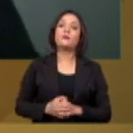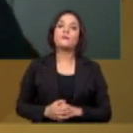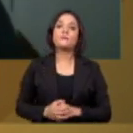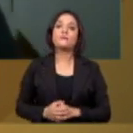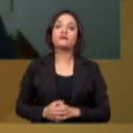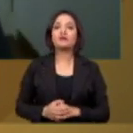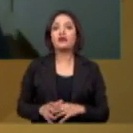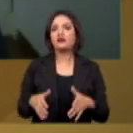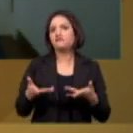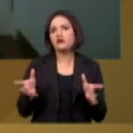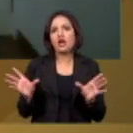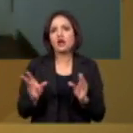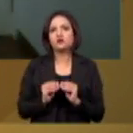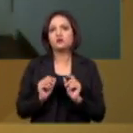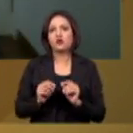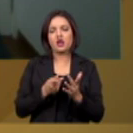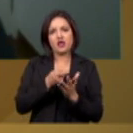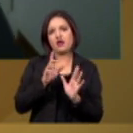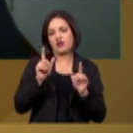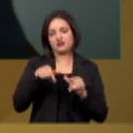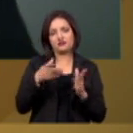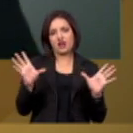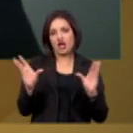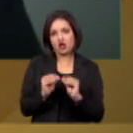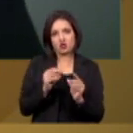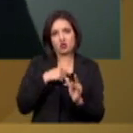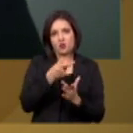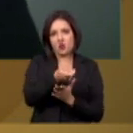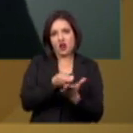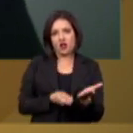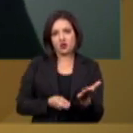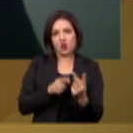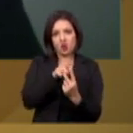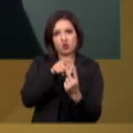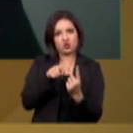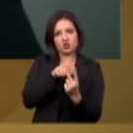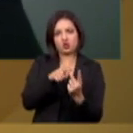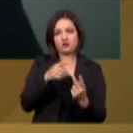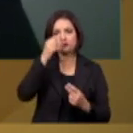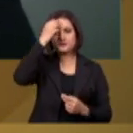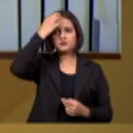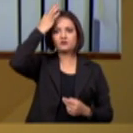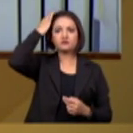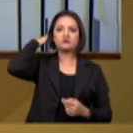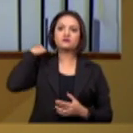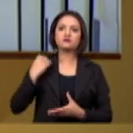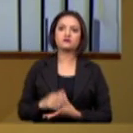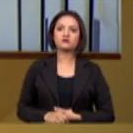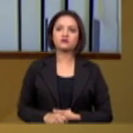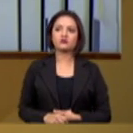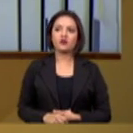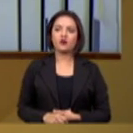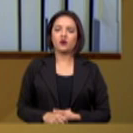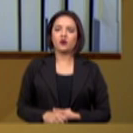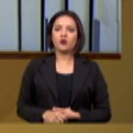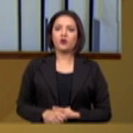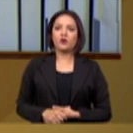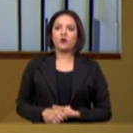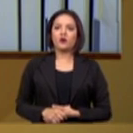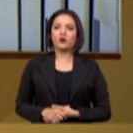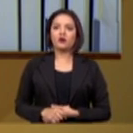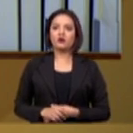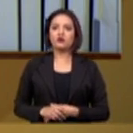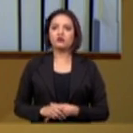excentrix ex510 o relatório 1 e cadê a sua o ministro luiz edson